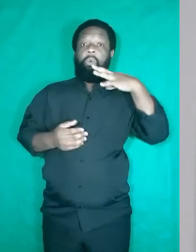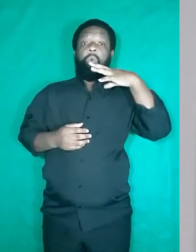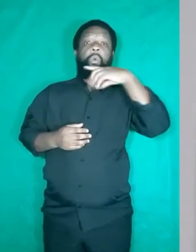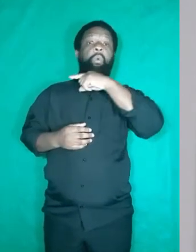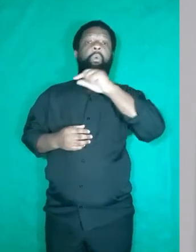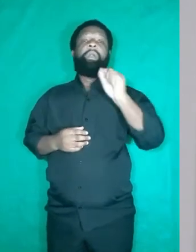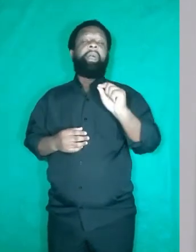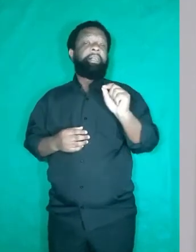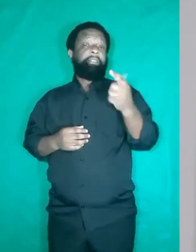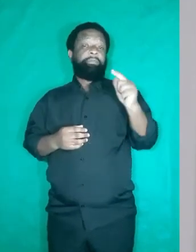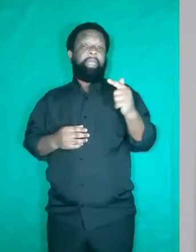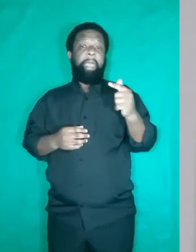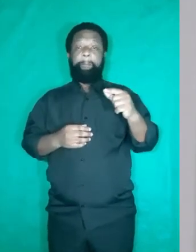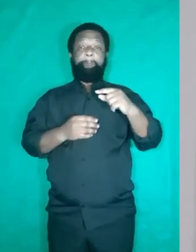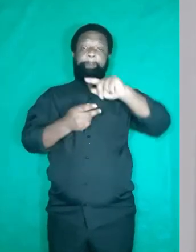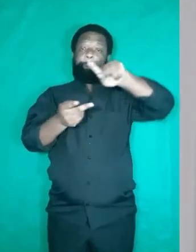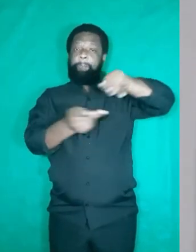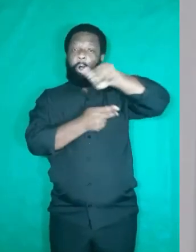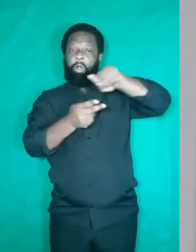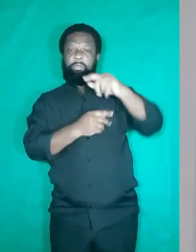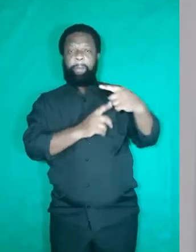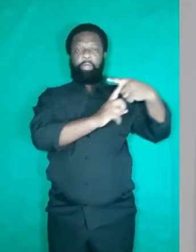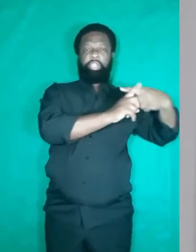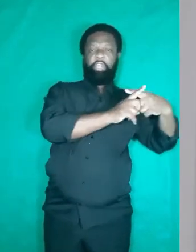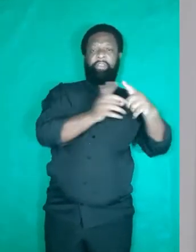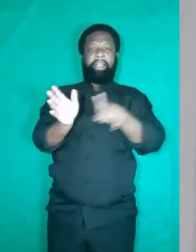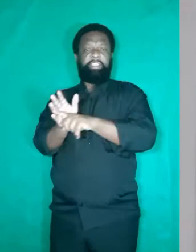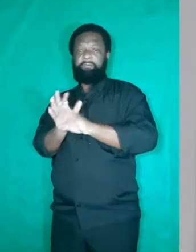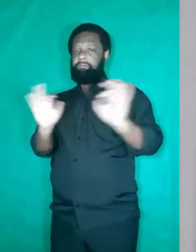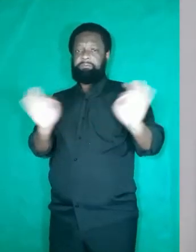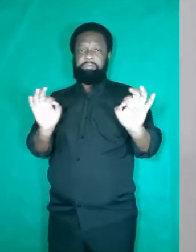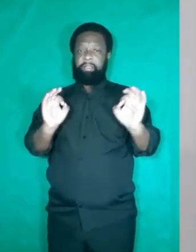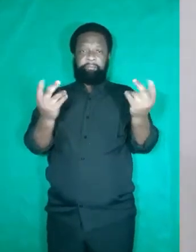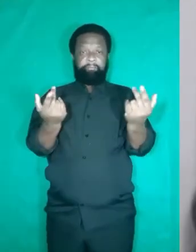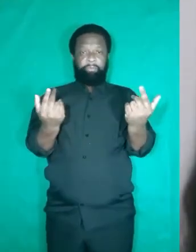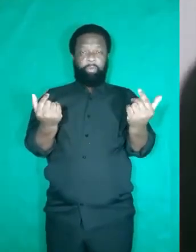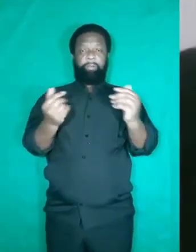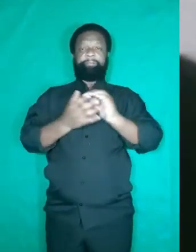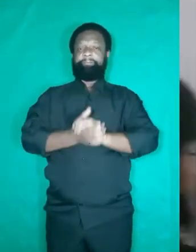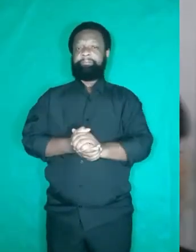apolar, ou seja, ela não possui polos. Tudo bem?